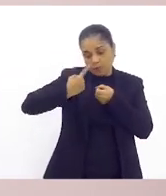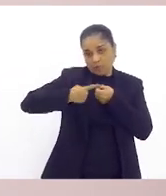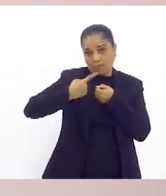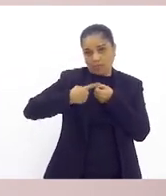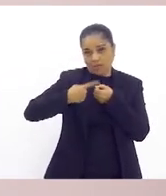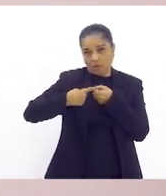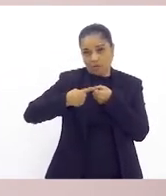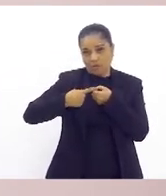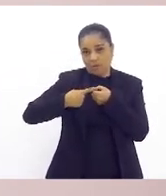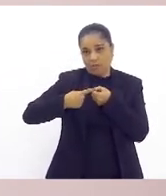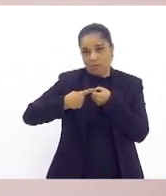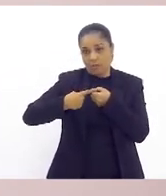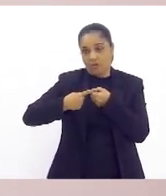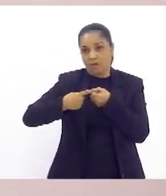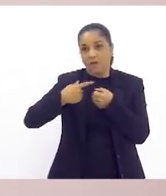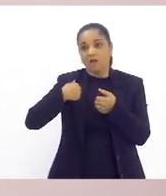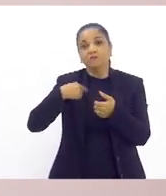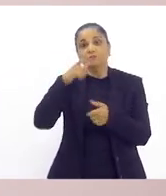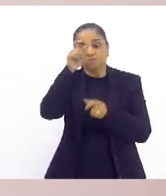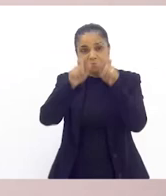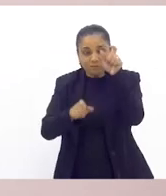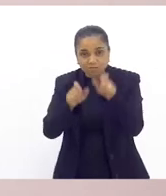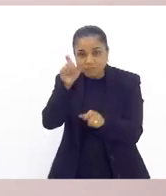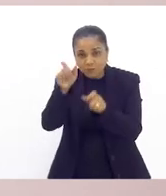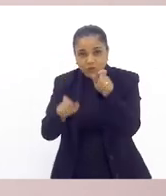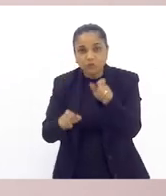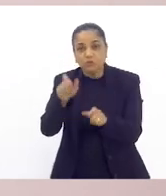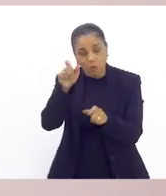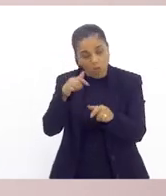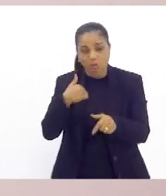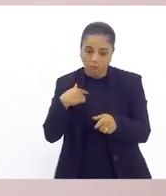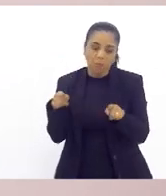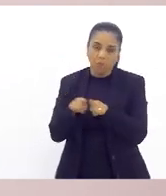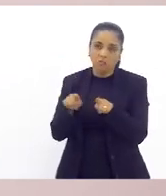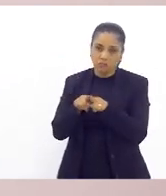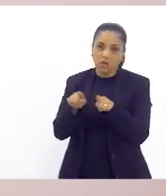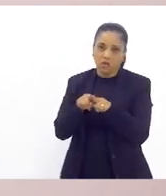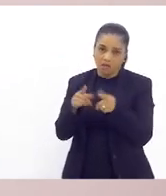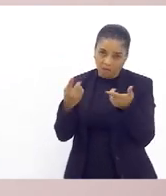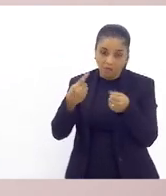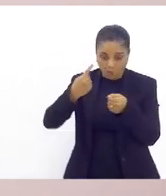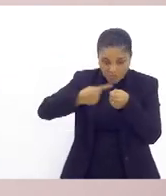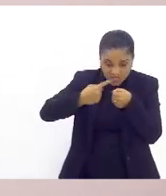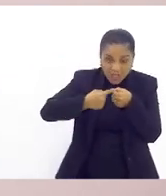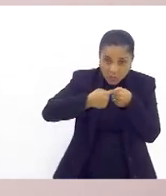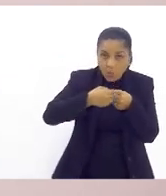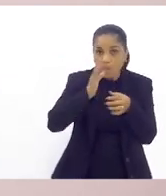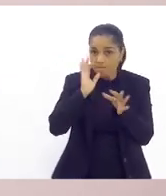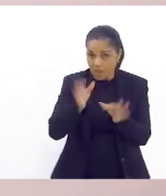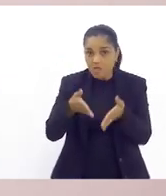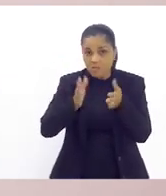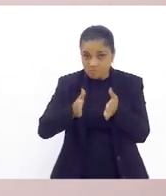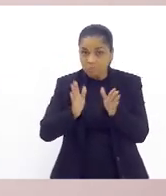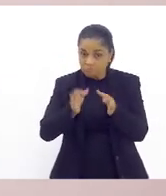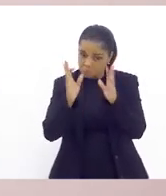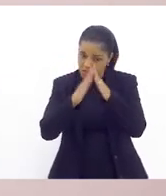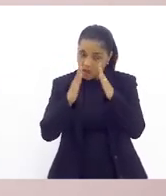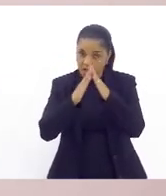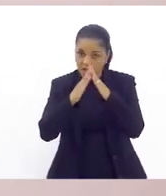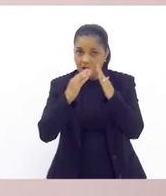eu moro lá no interior as pessoas mesmo as pessoas não têm